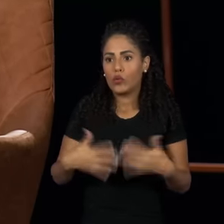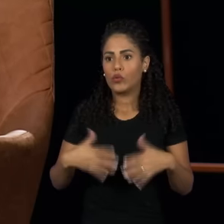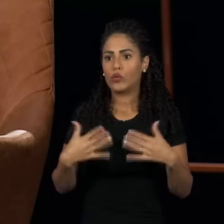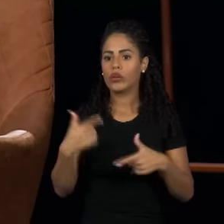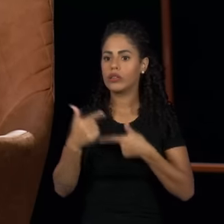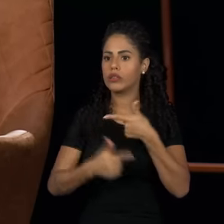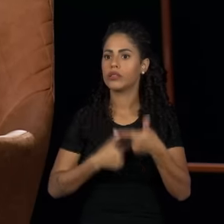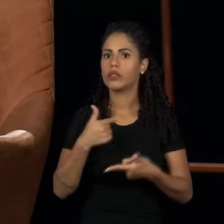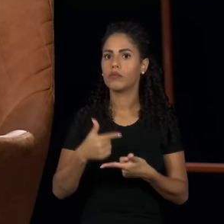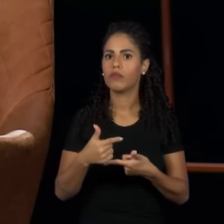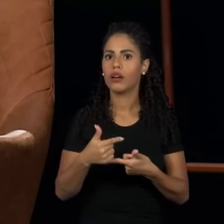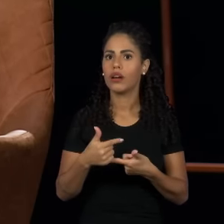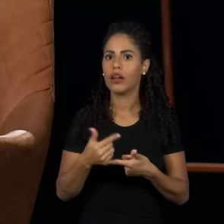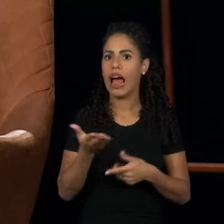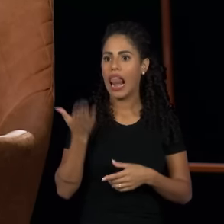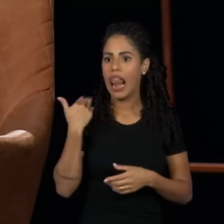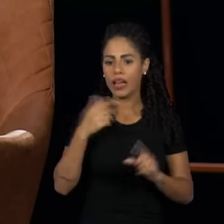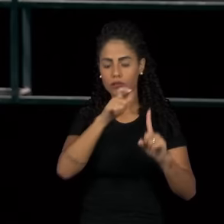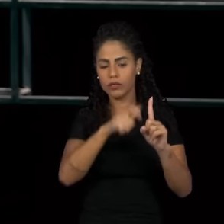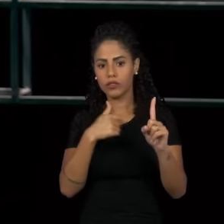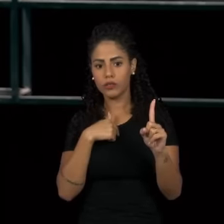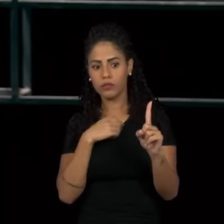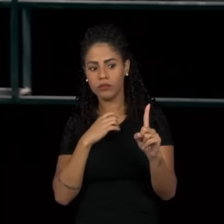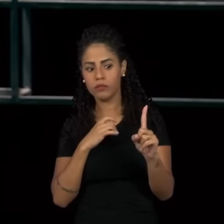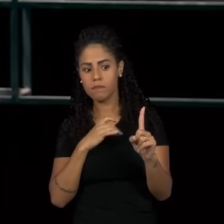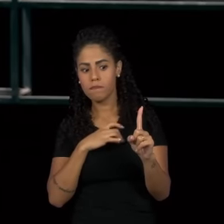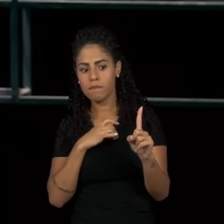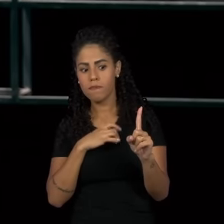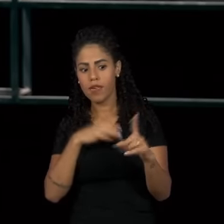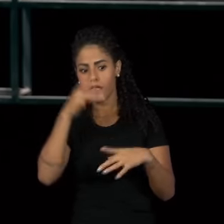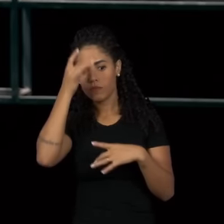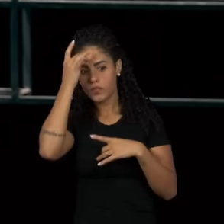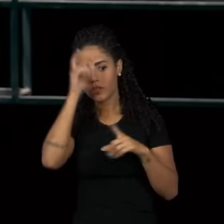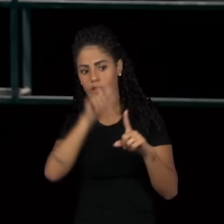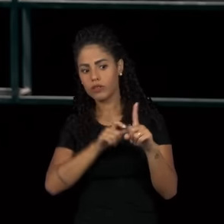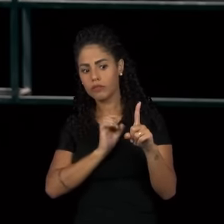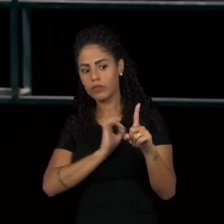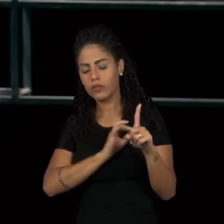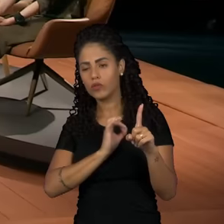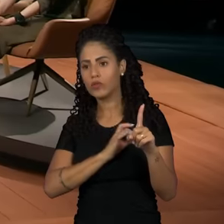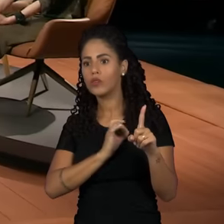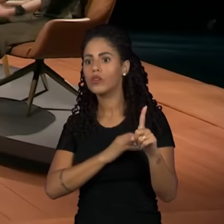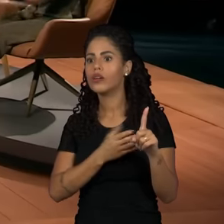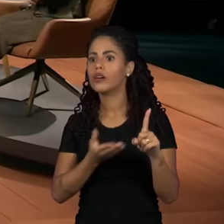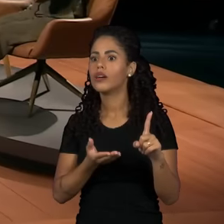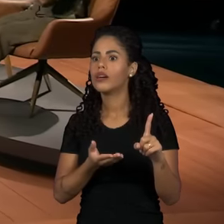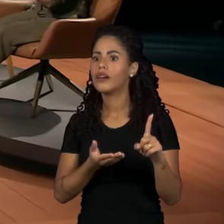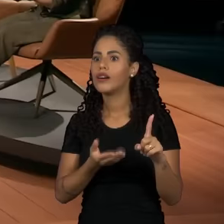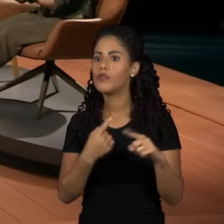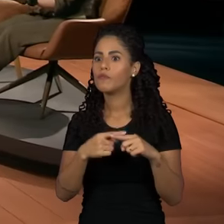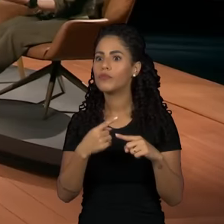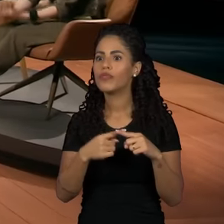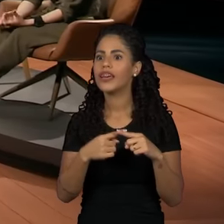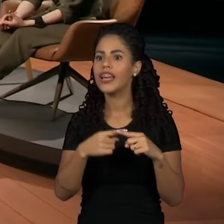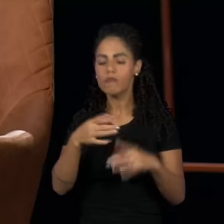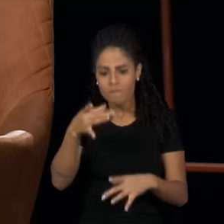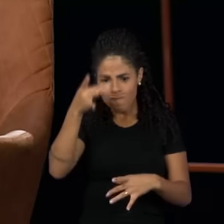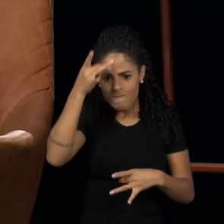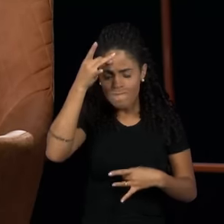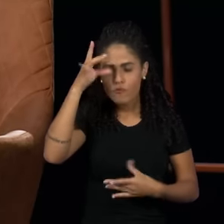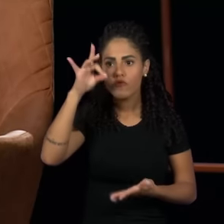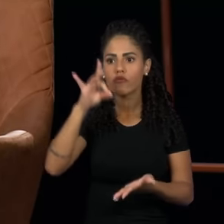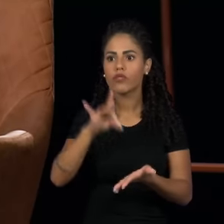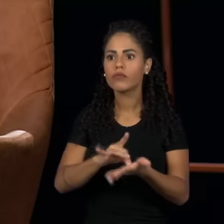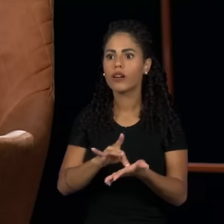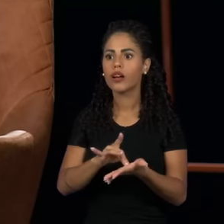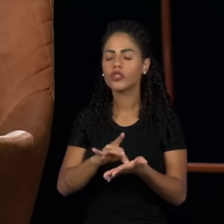eu tinha medo dele no set. Eu falo isso, eu não quero ver o Du, eu tenho medo, eu brinco. Eu tinha muito com medo. A o Du, ele se transformou.